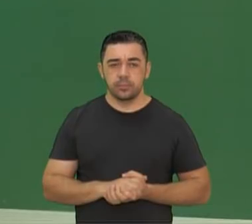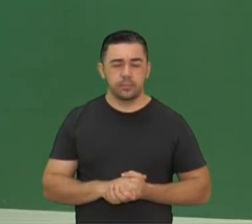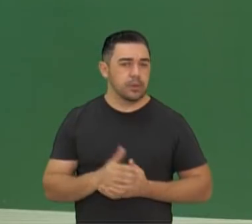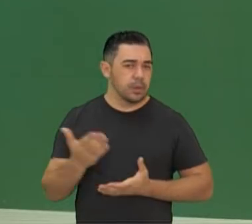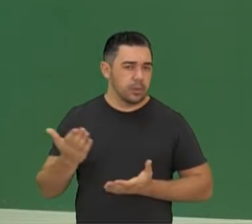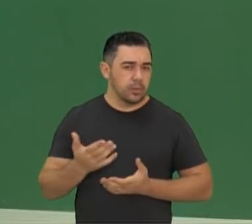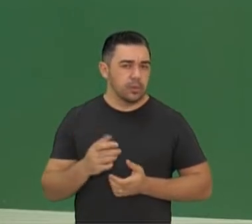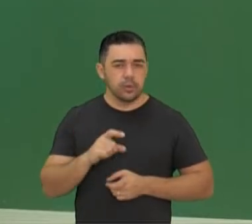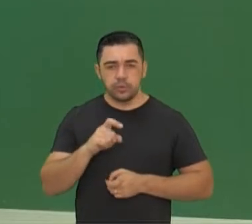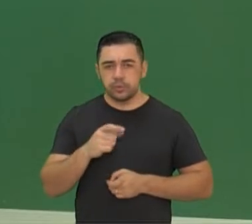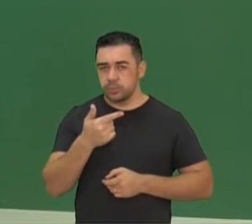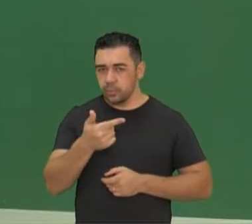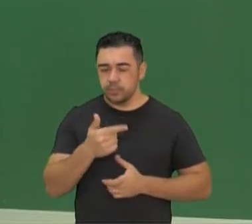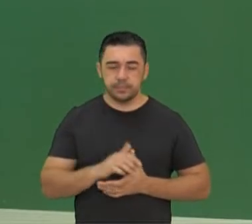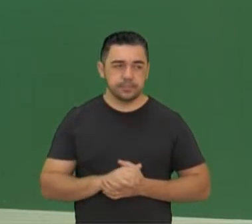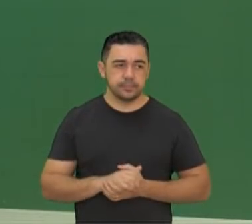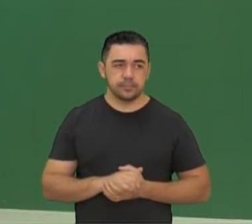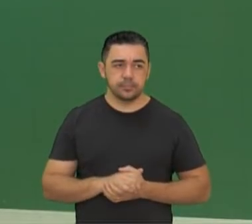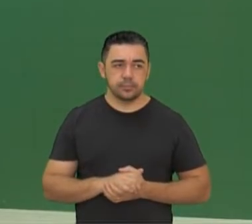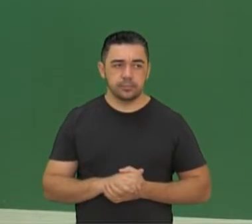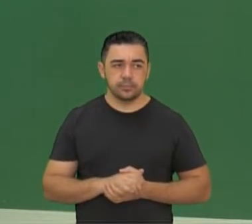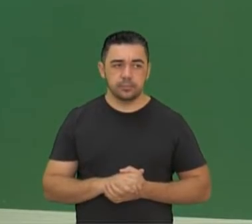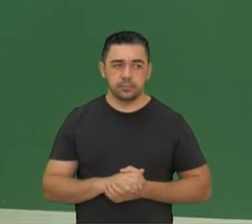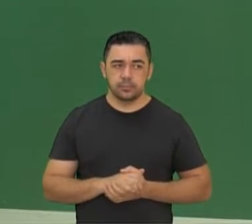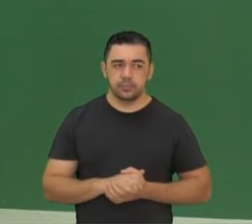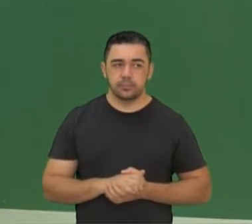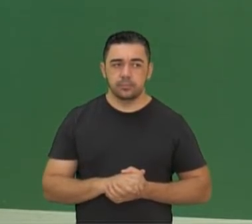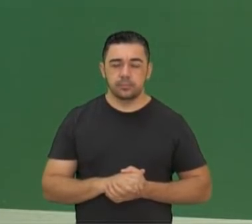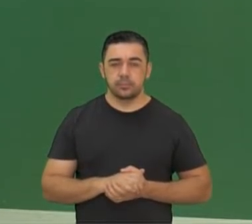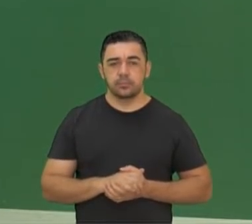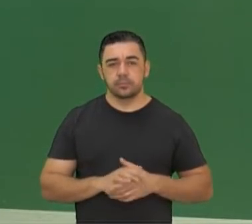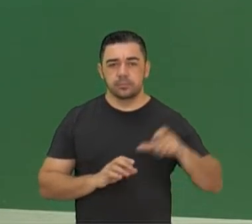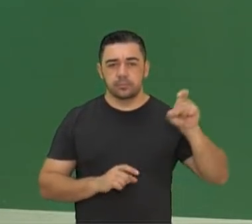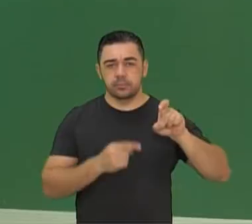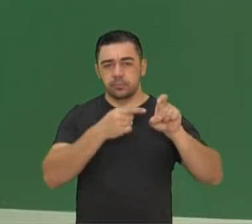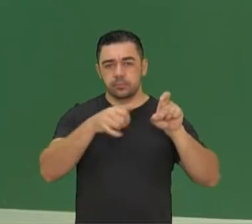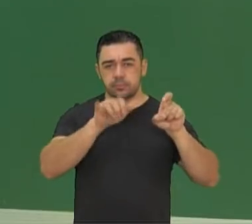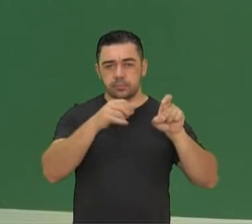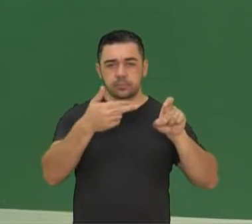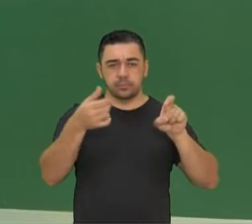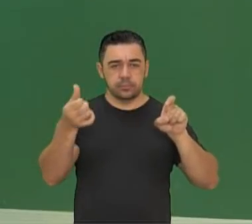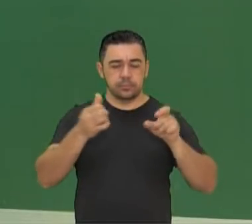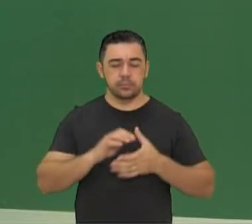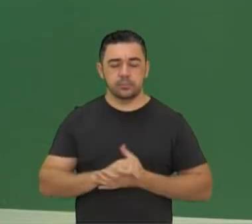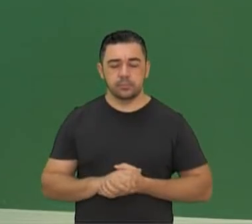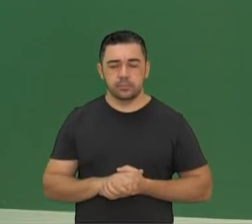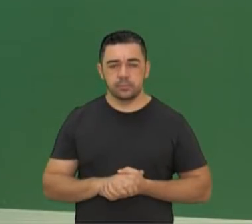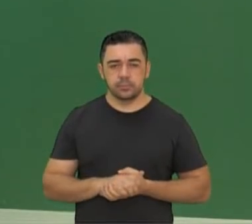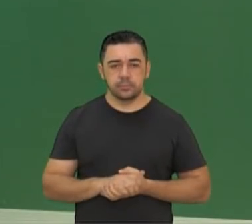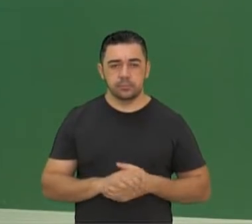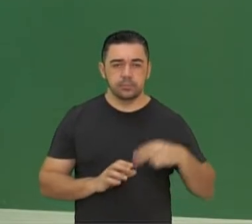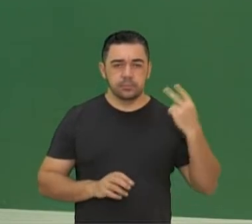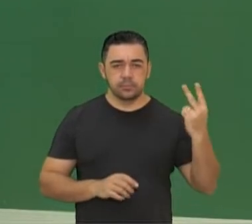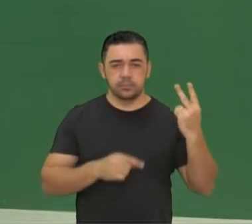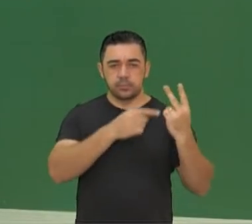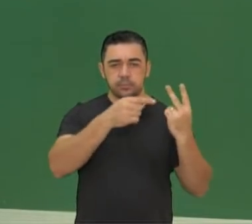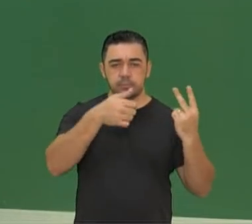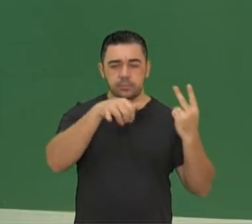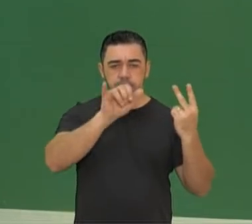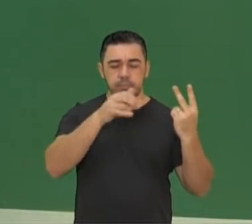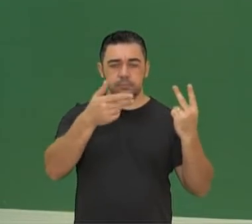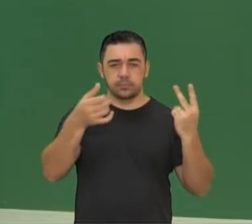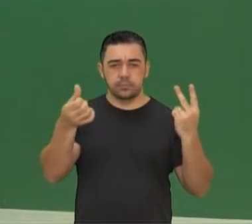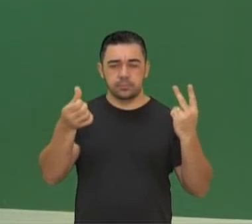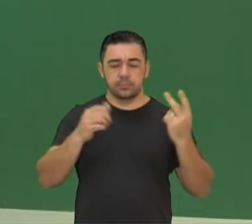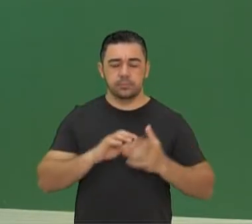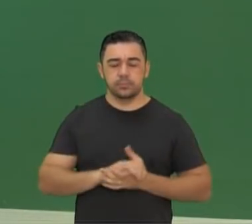E se o x for 2, o que eu tenho? X menos y é igual a 6. 2 menos y é